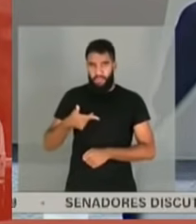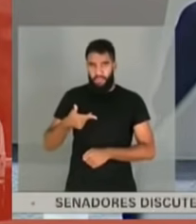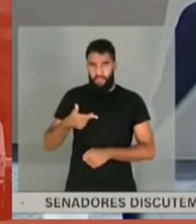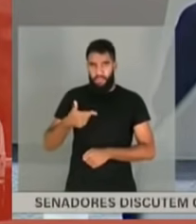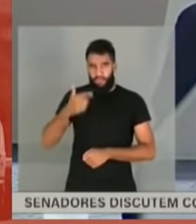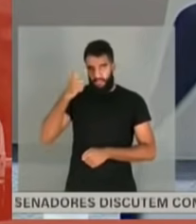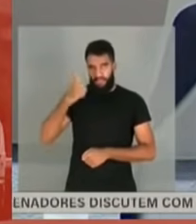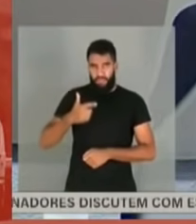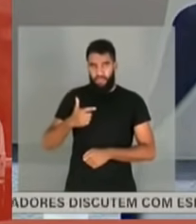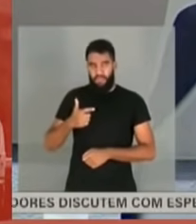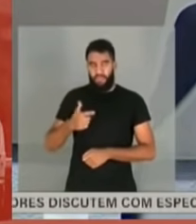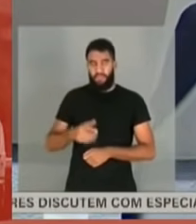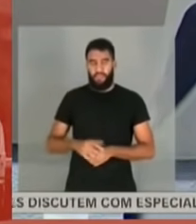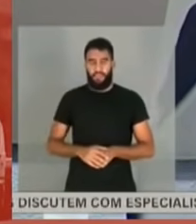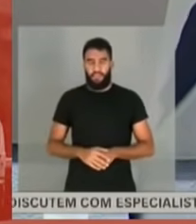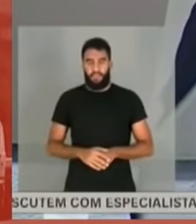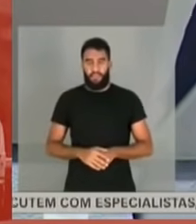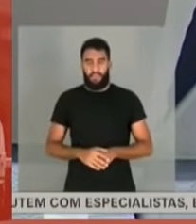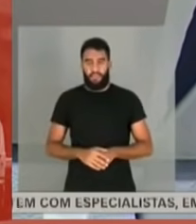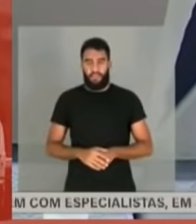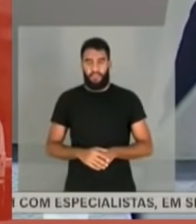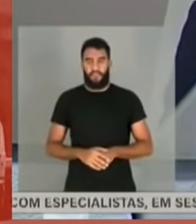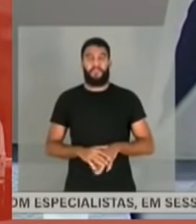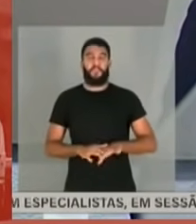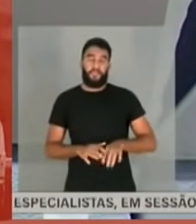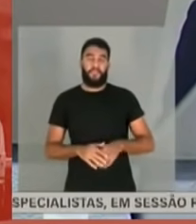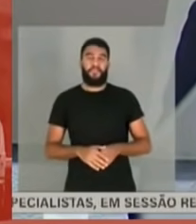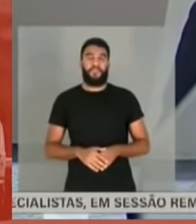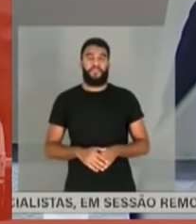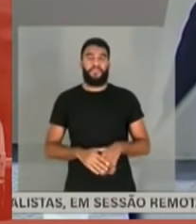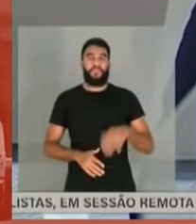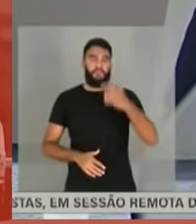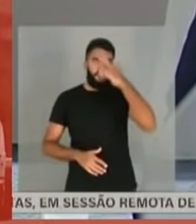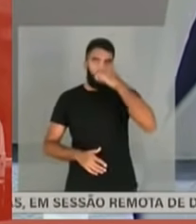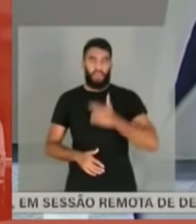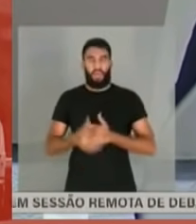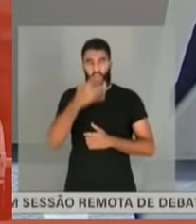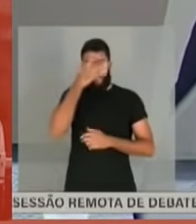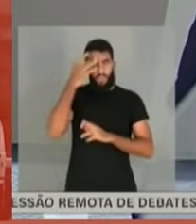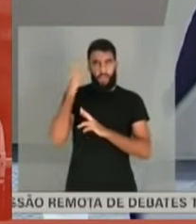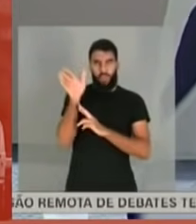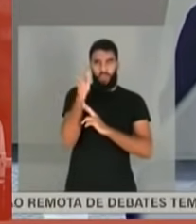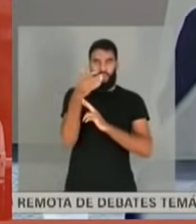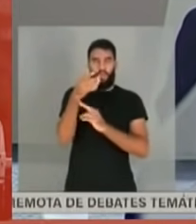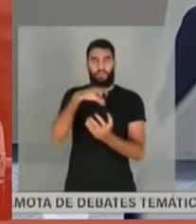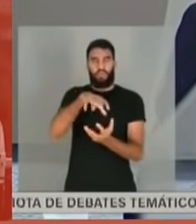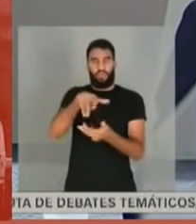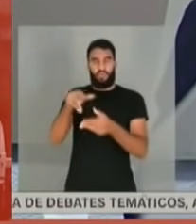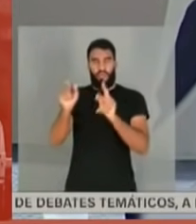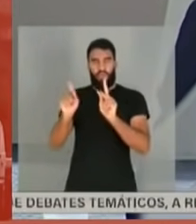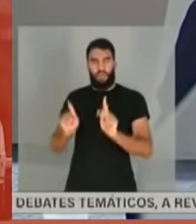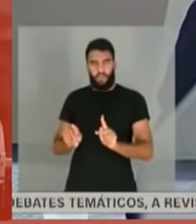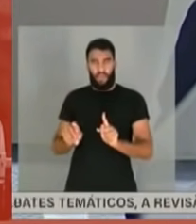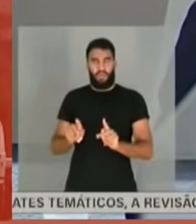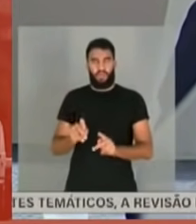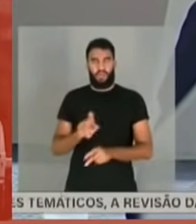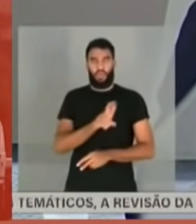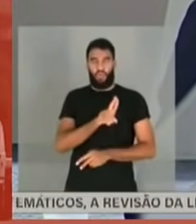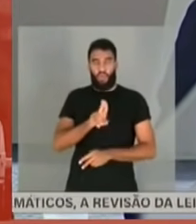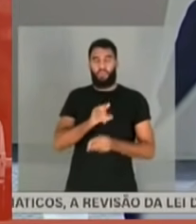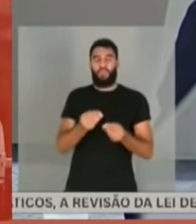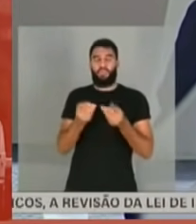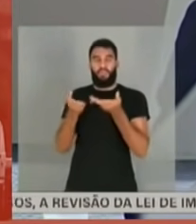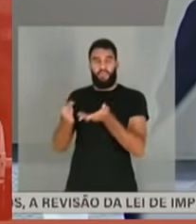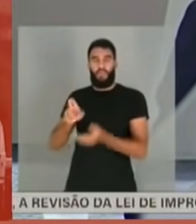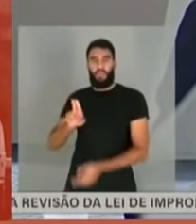ganhou licitações, aliás, sem licitação, né, no Ministério da Saúde, recebeu dinheiro e não entregou os produtos, e conta